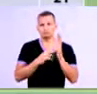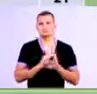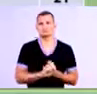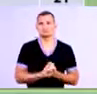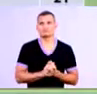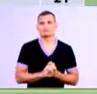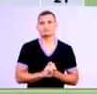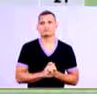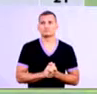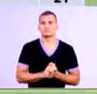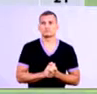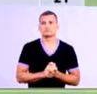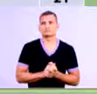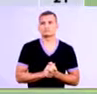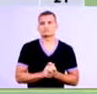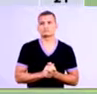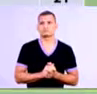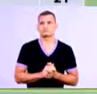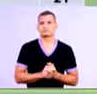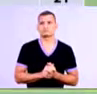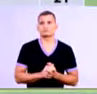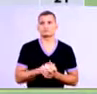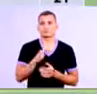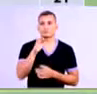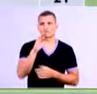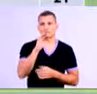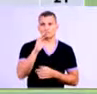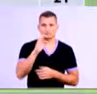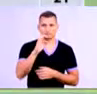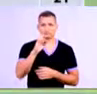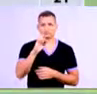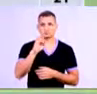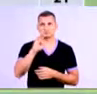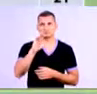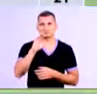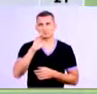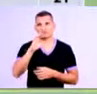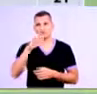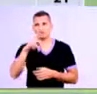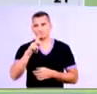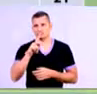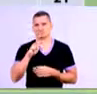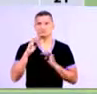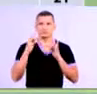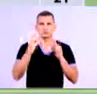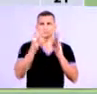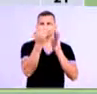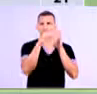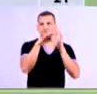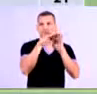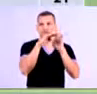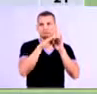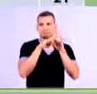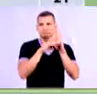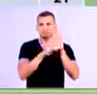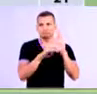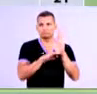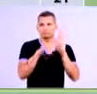por localização, agrupamento por formato, e todos esses daí. São 18 critérios que